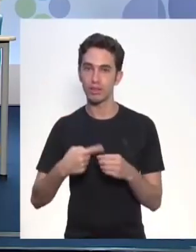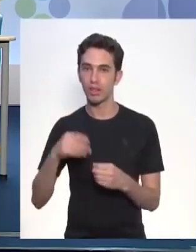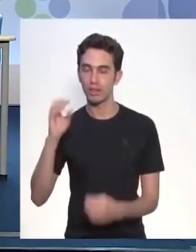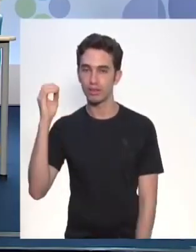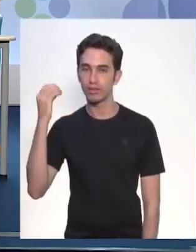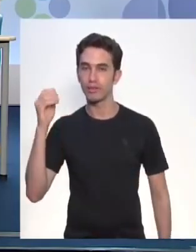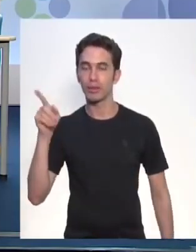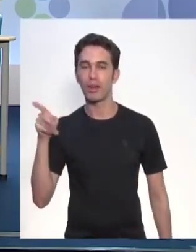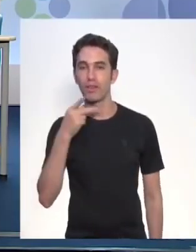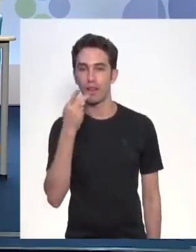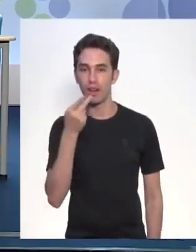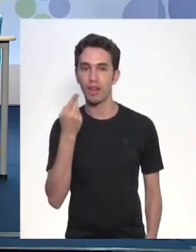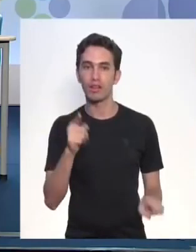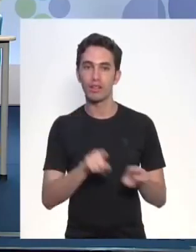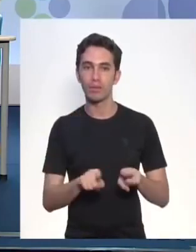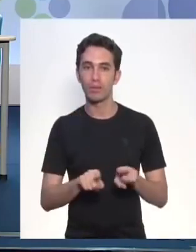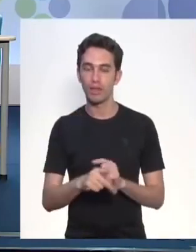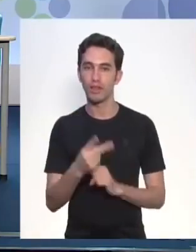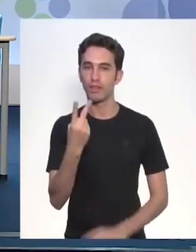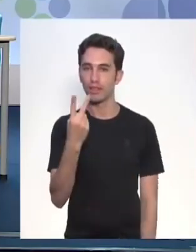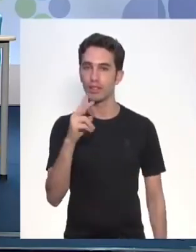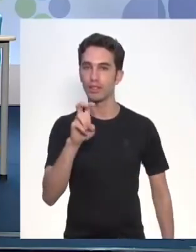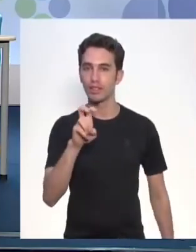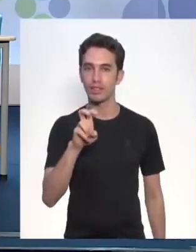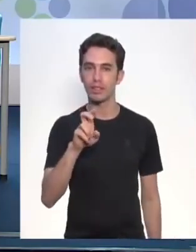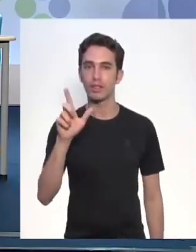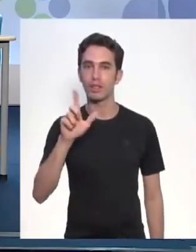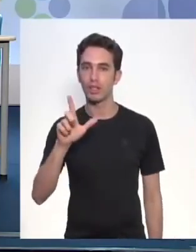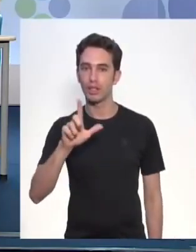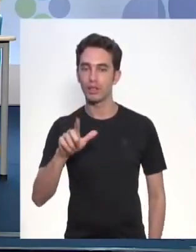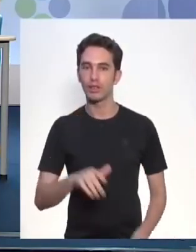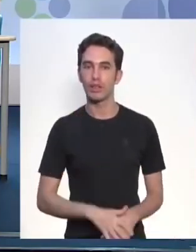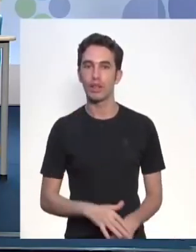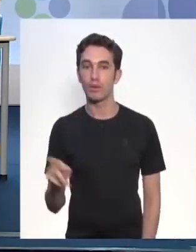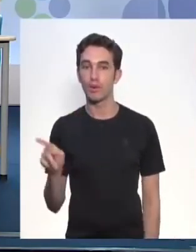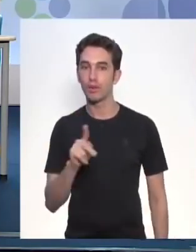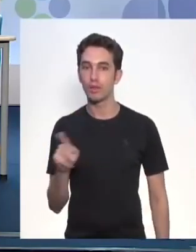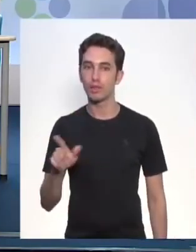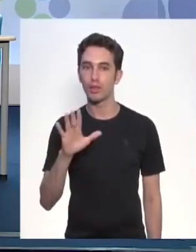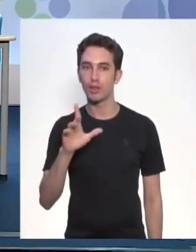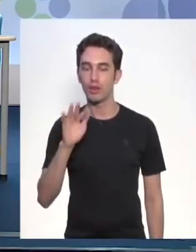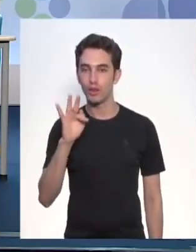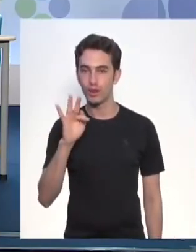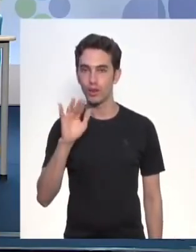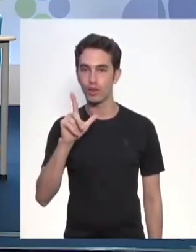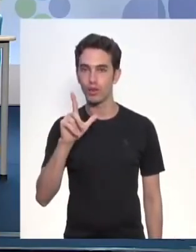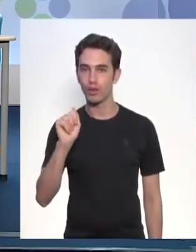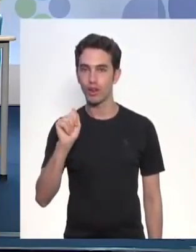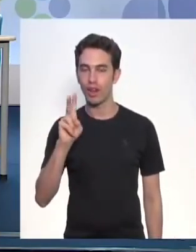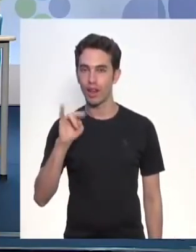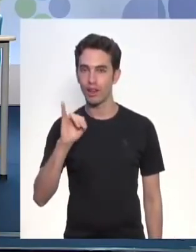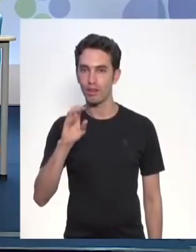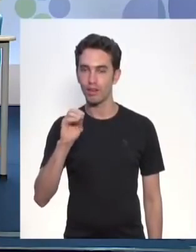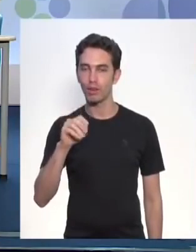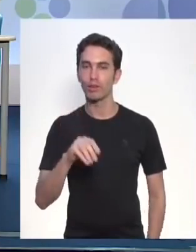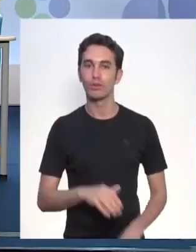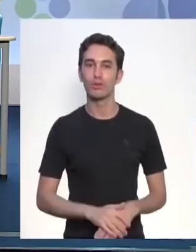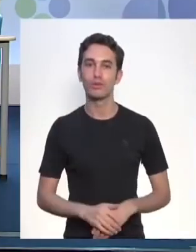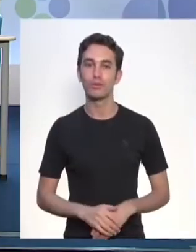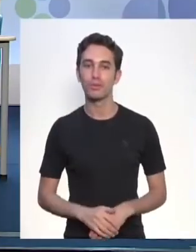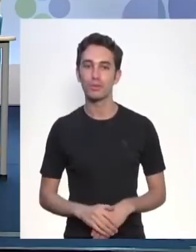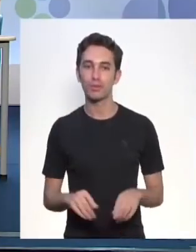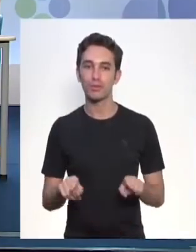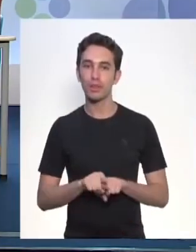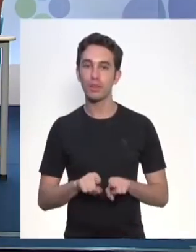aí 25 litros. Professor Flávio, né? Professor Flávio, exatamente. Flávio sempre né? está com a gente, obrigado. Olha só, os alunos da Escola José